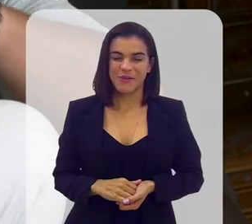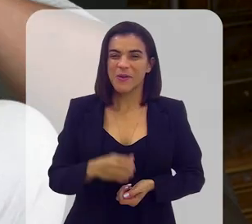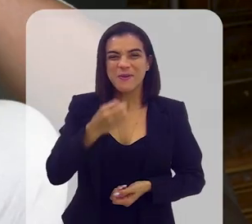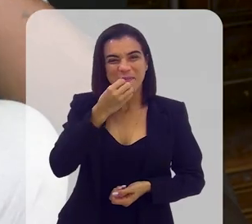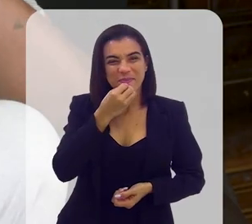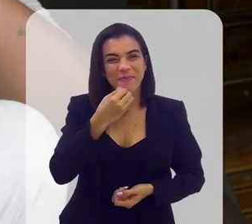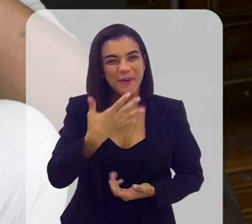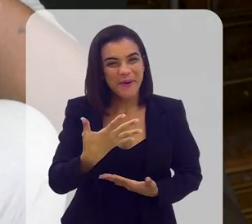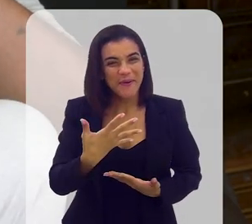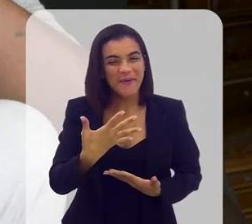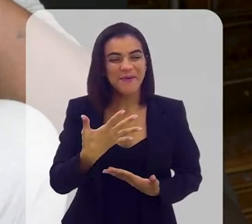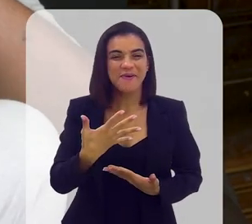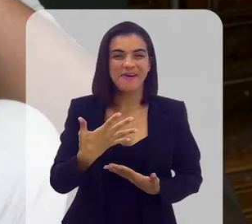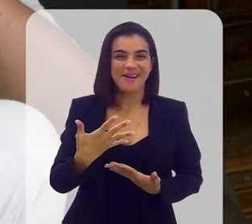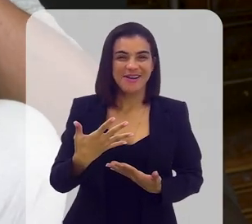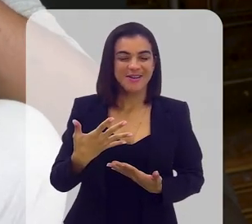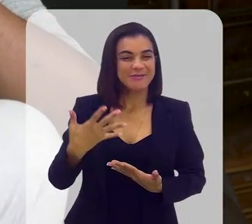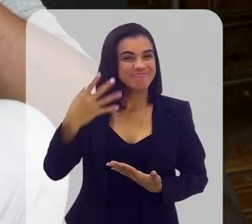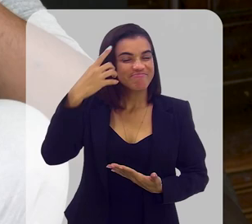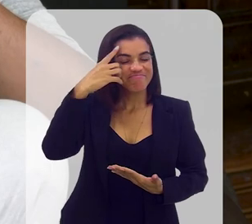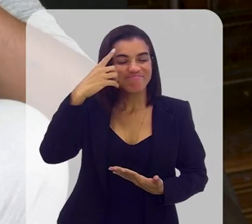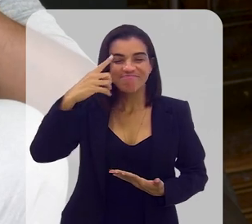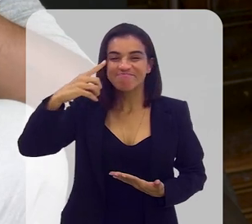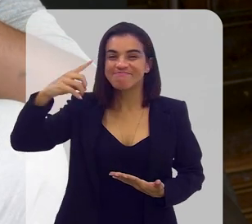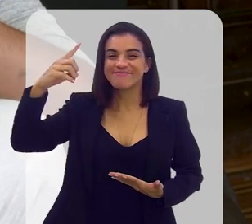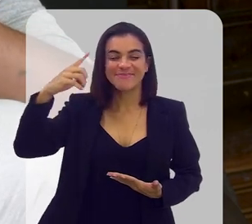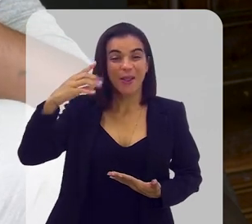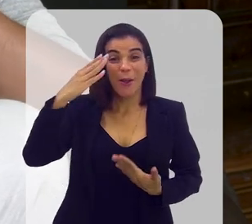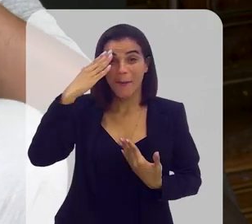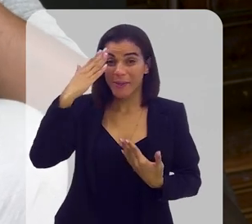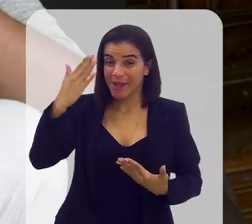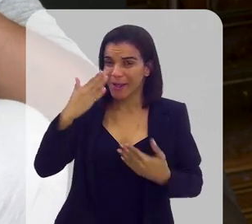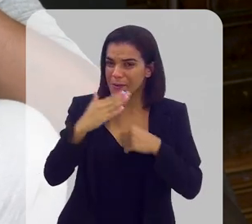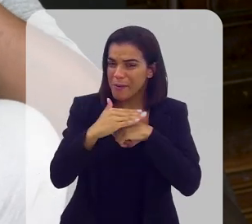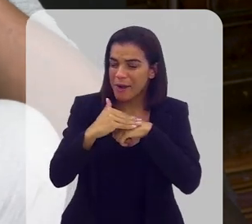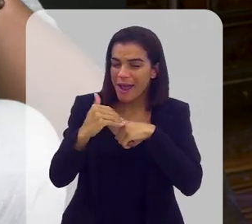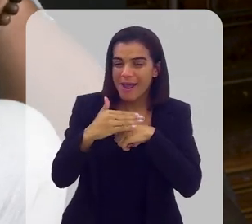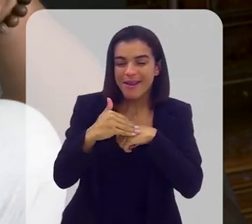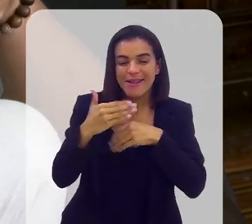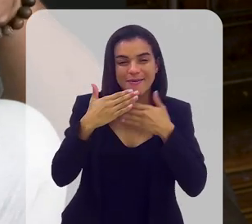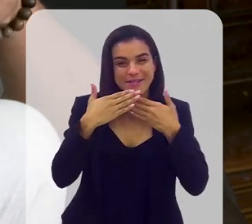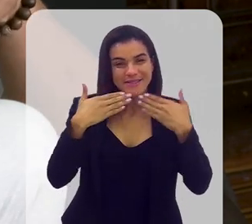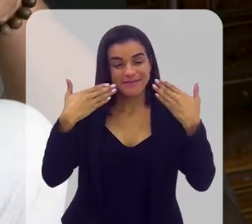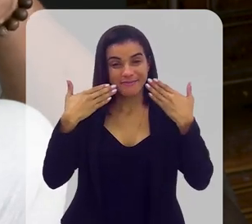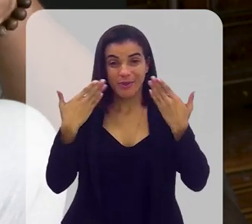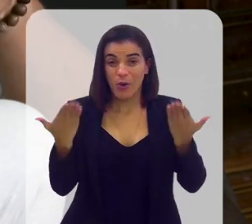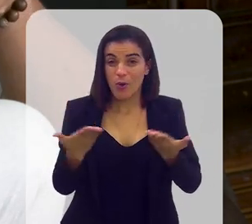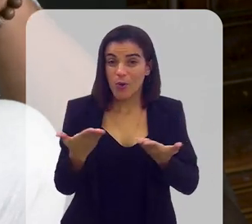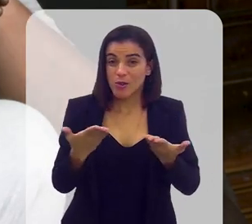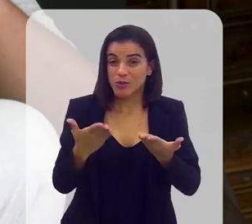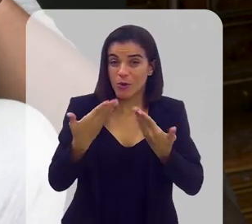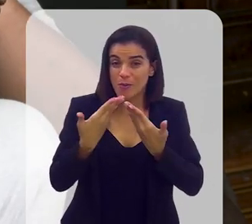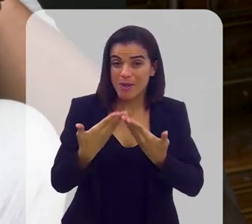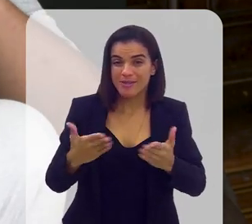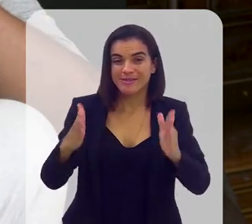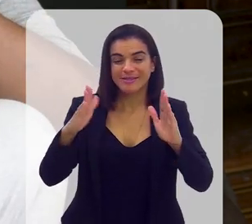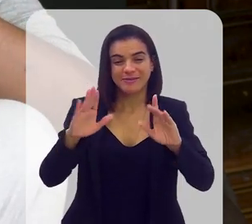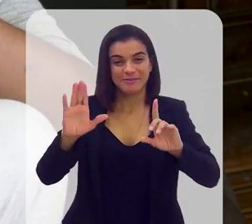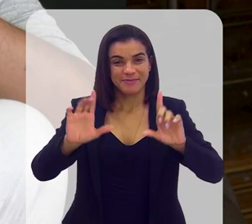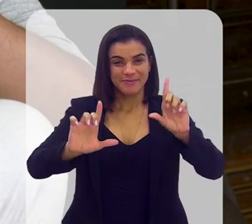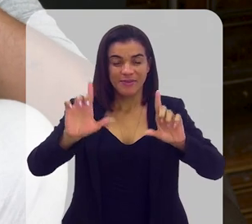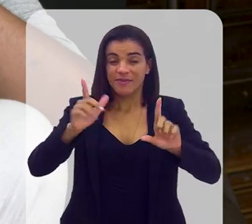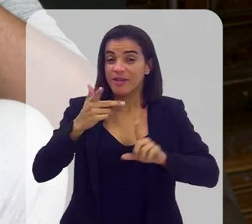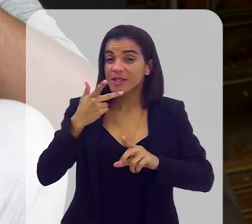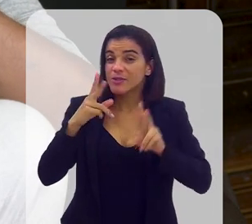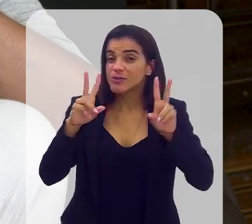Coisa boa de ser um grande dia. E obrigado pelo seu carinho, pela sua simpatia. Nós abrimos o programa